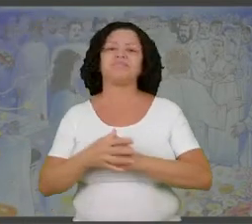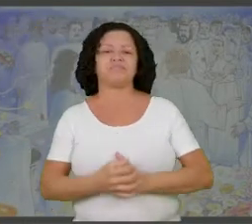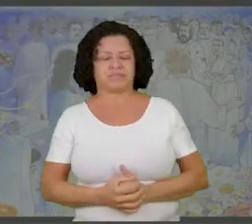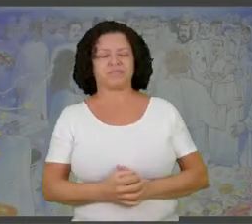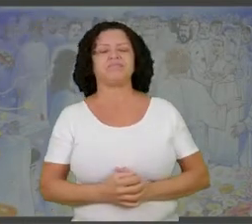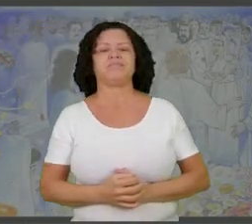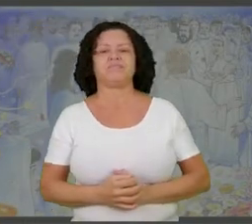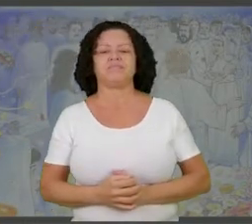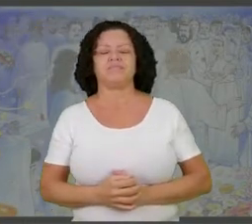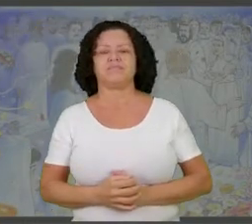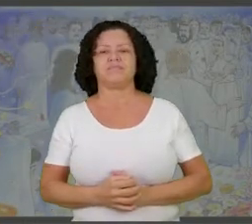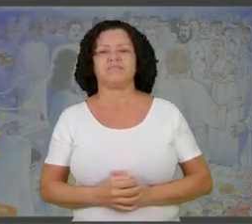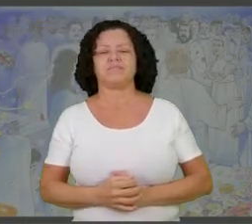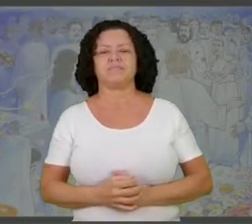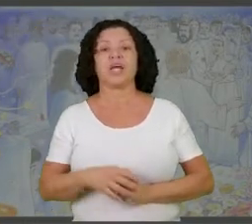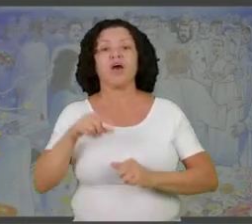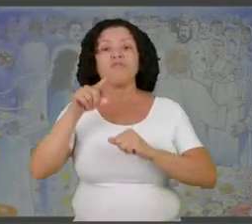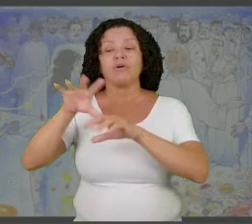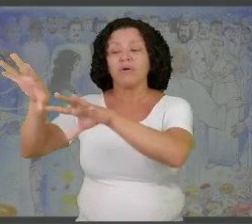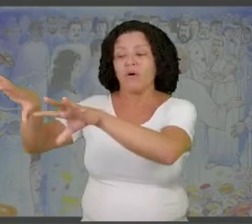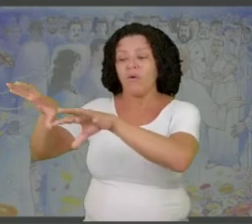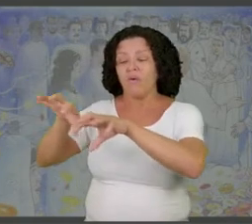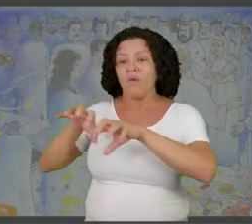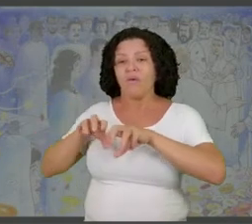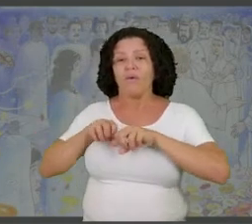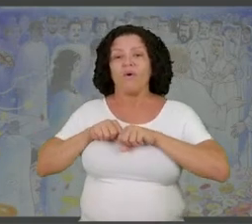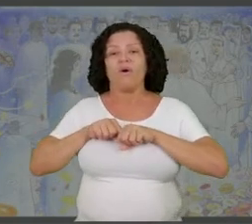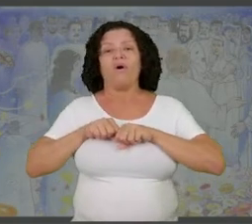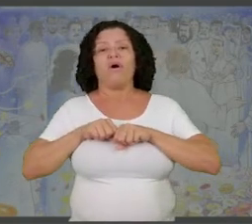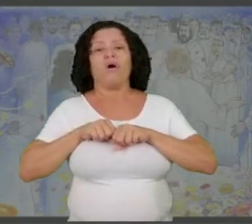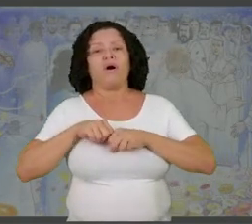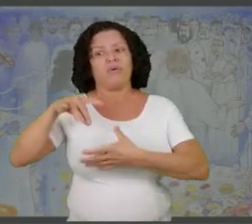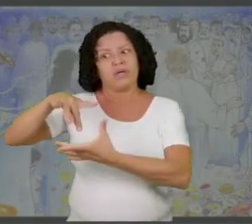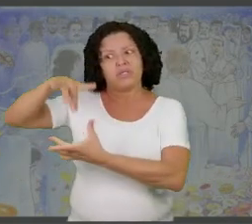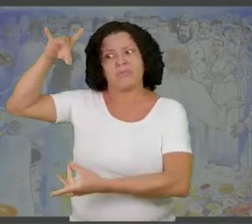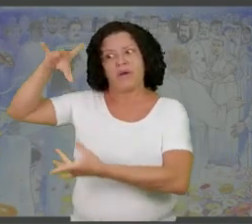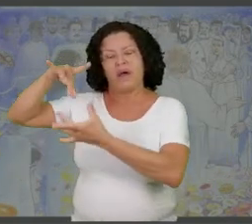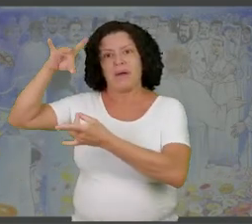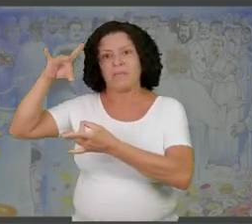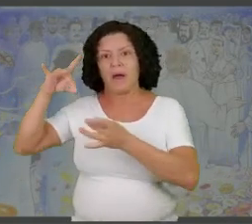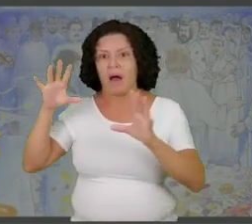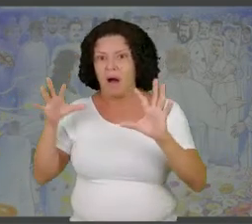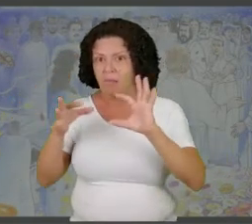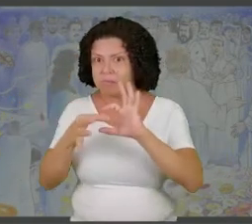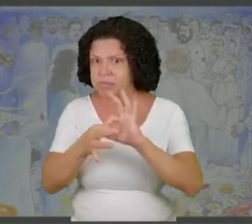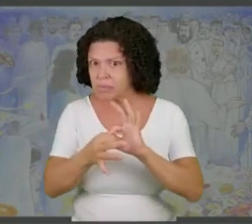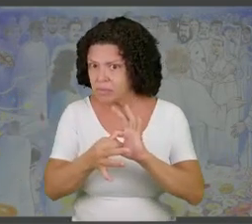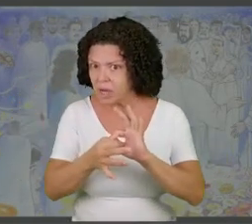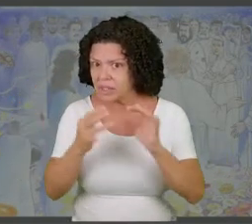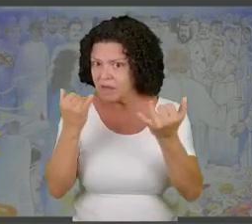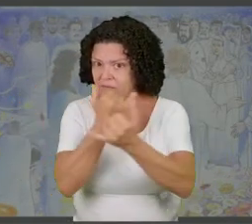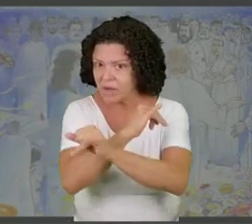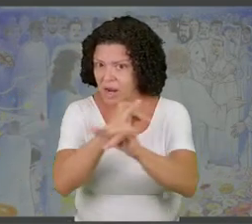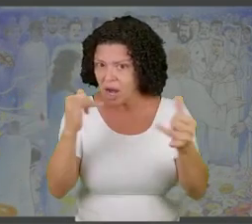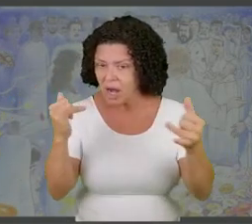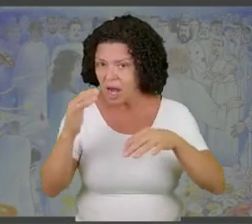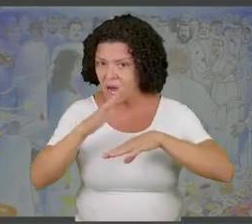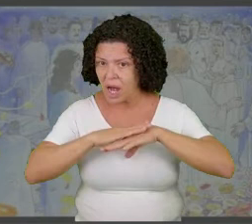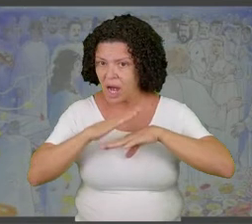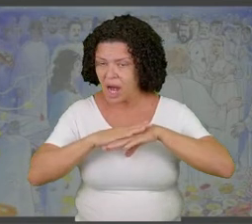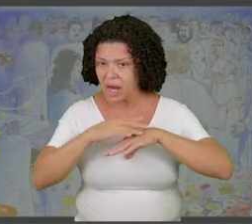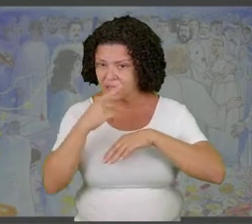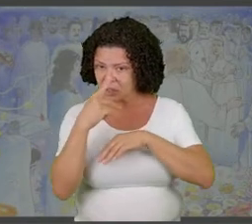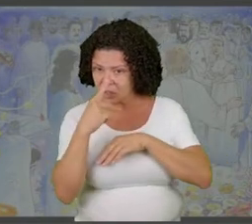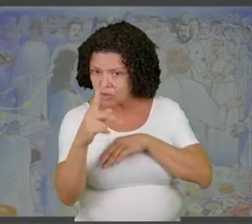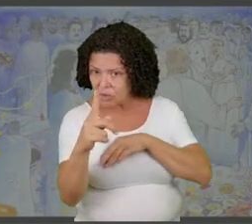desencarnados. Atraímos aqueles espíritos que estão relacionados a essa nossa sintonia